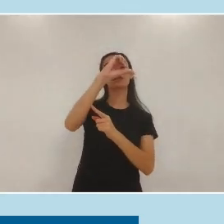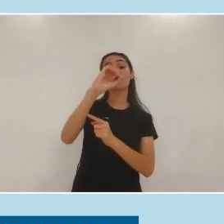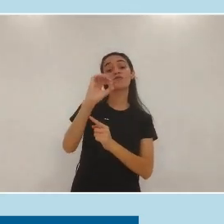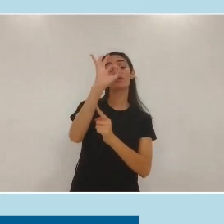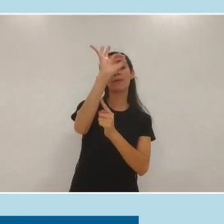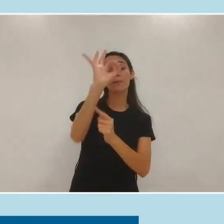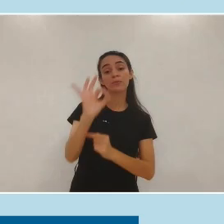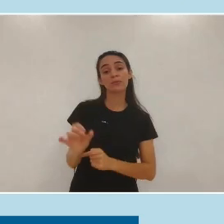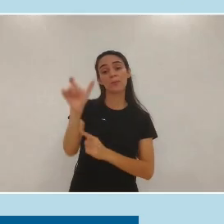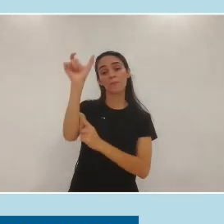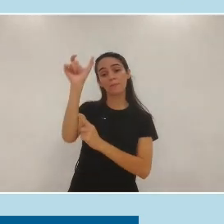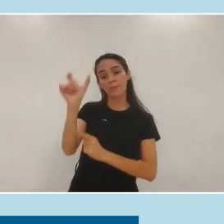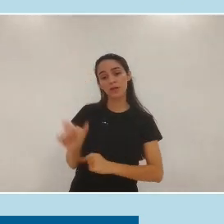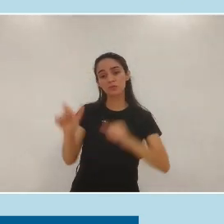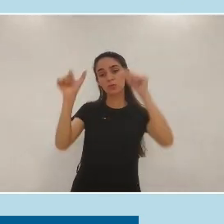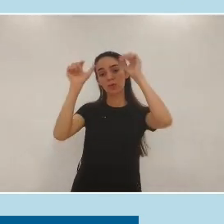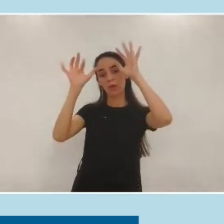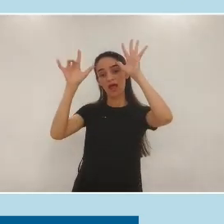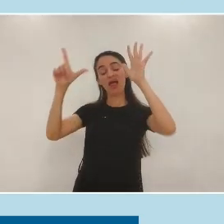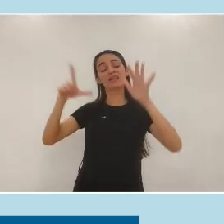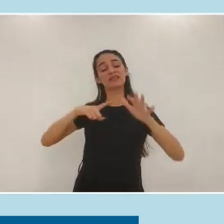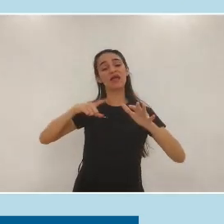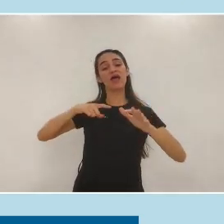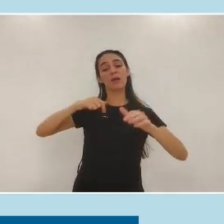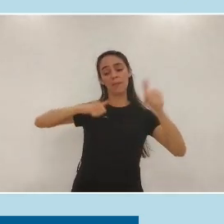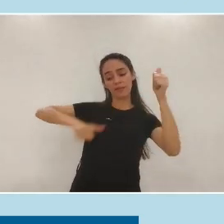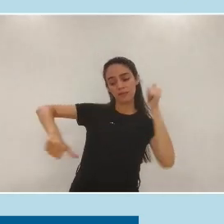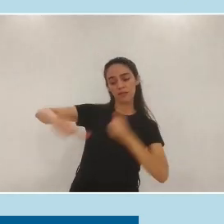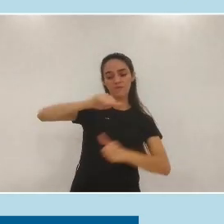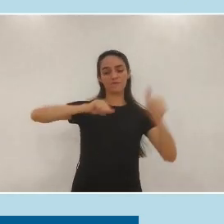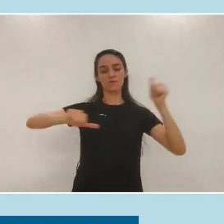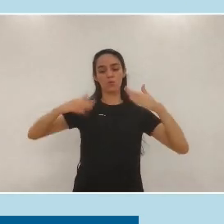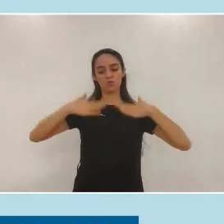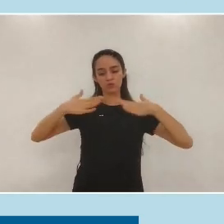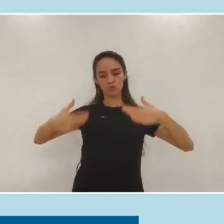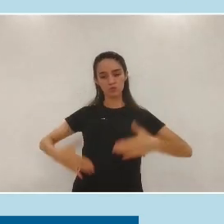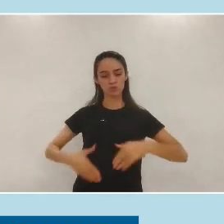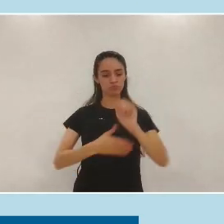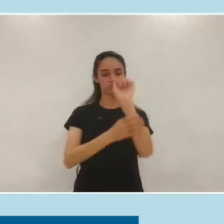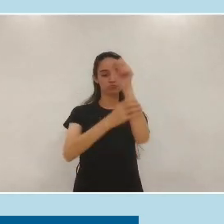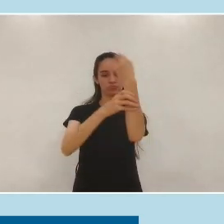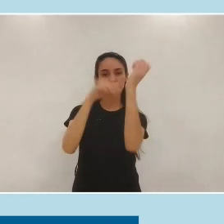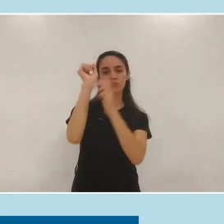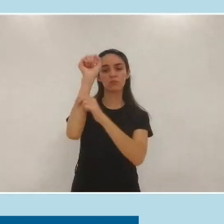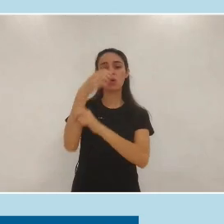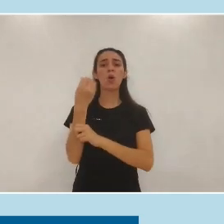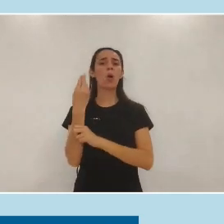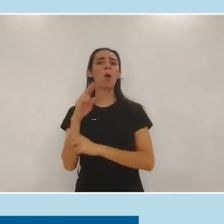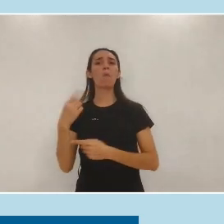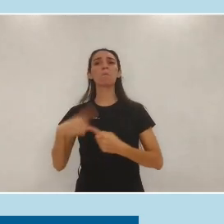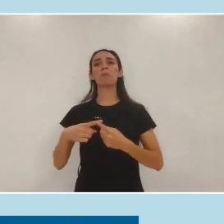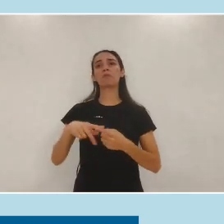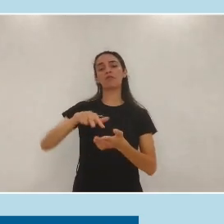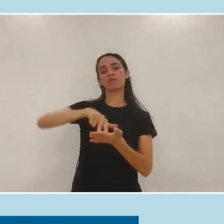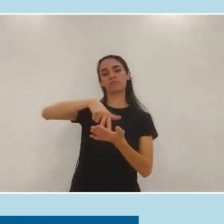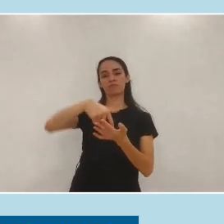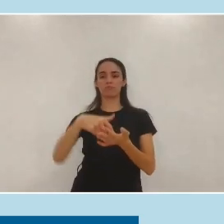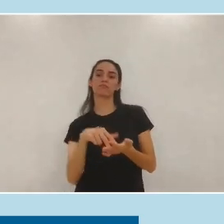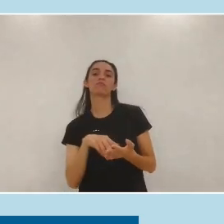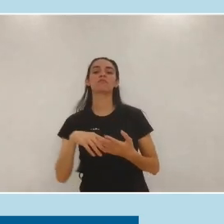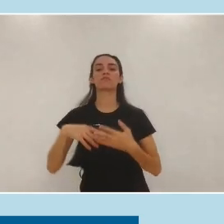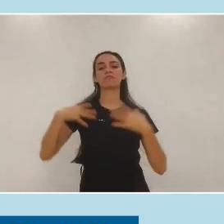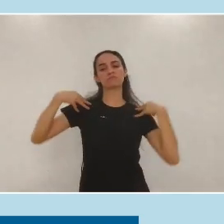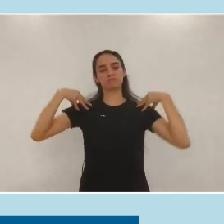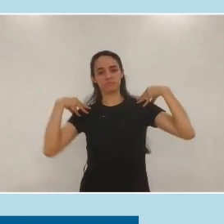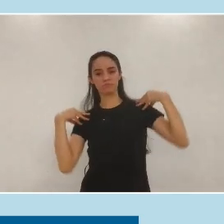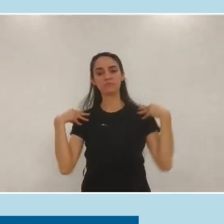tipo de transtorno motor, ou porque é muito desengonçado, ou porque tem